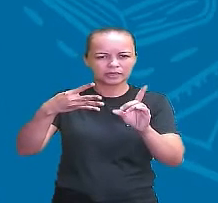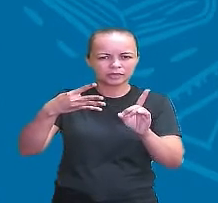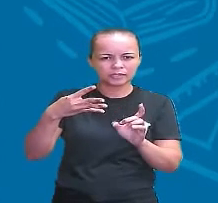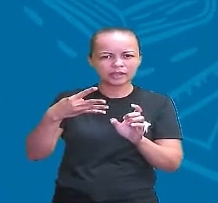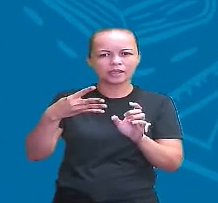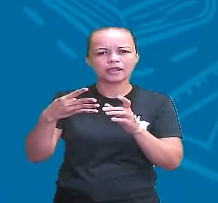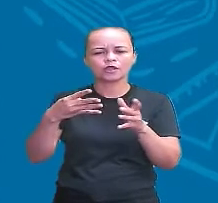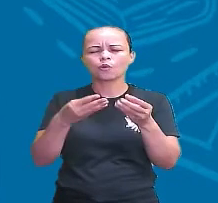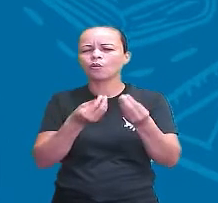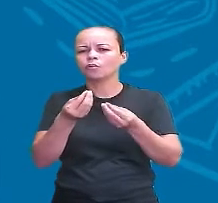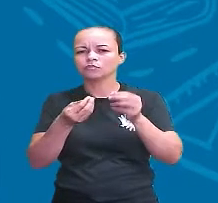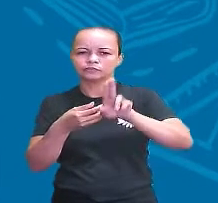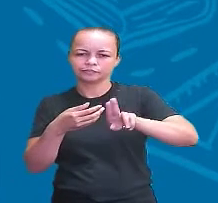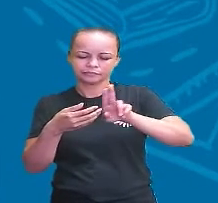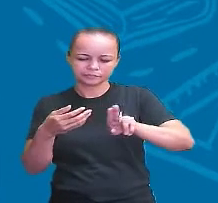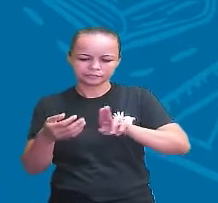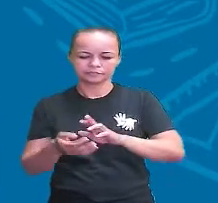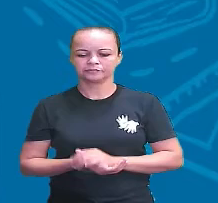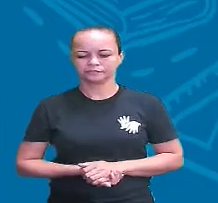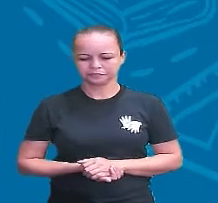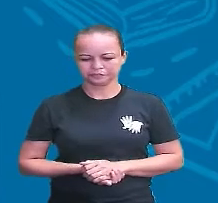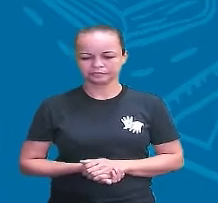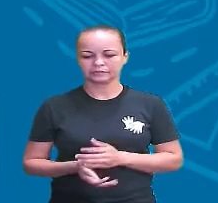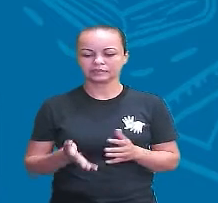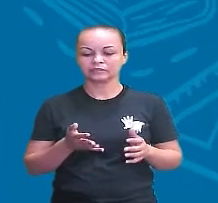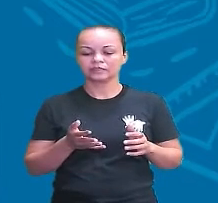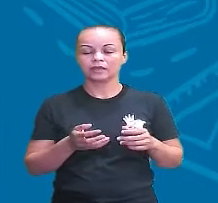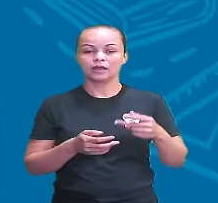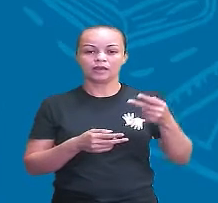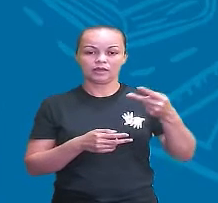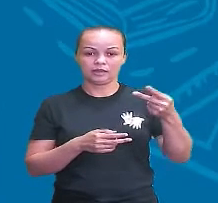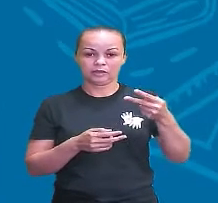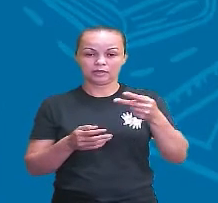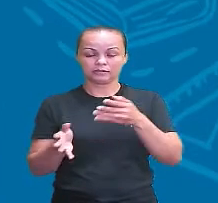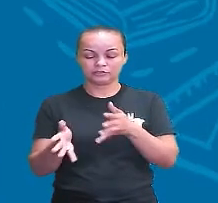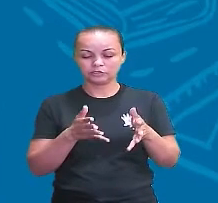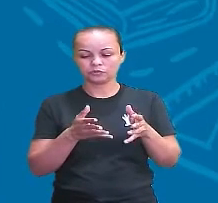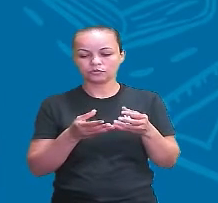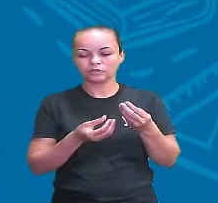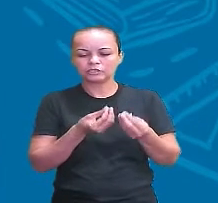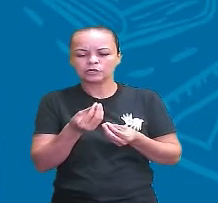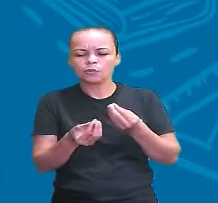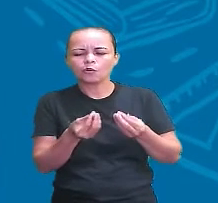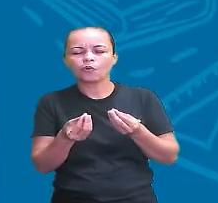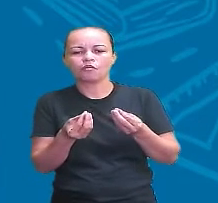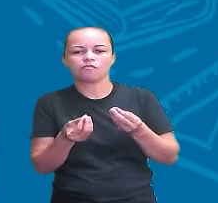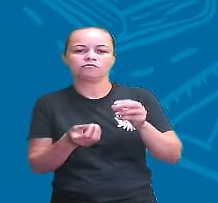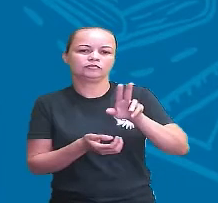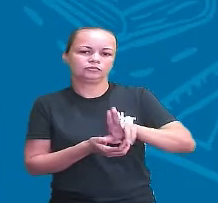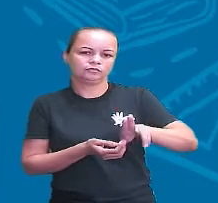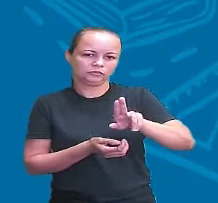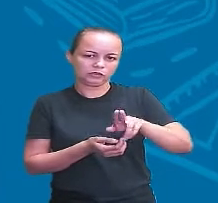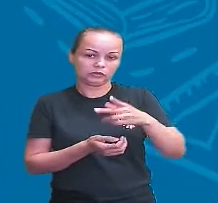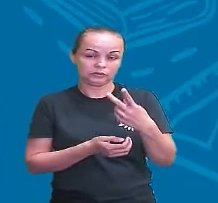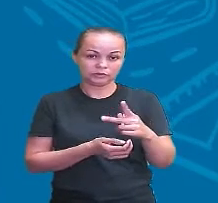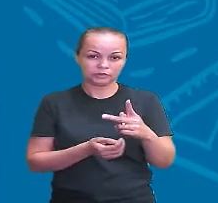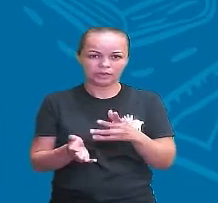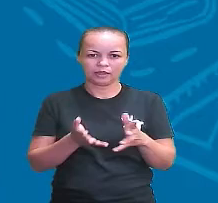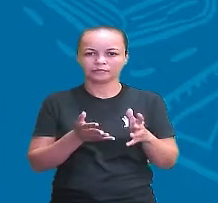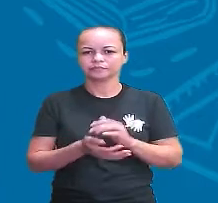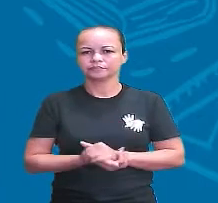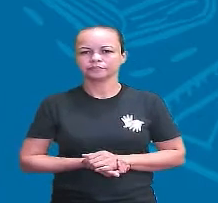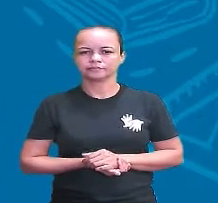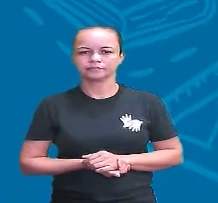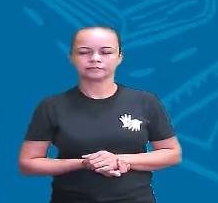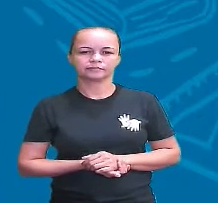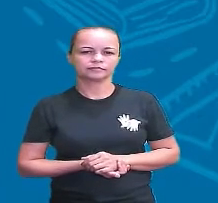a segunda, I don't think they their vacation by the beach again. Então, novamente,